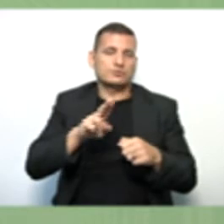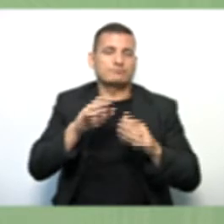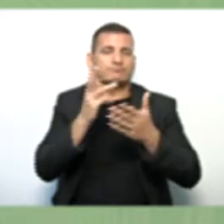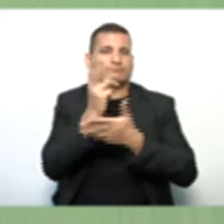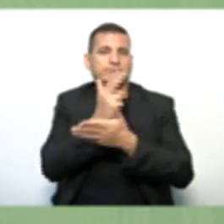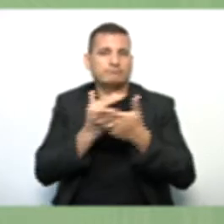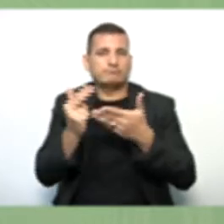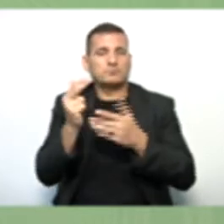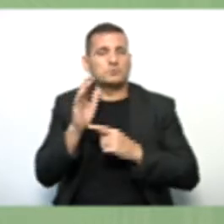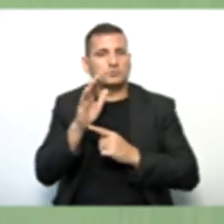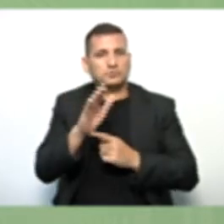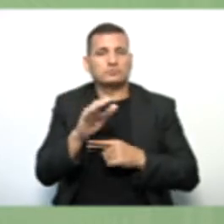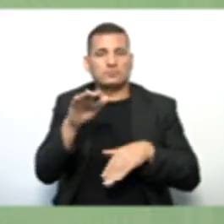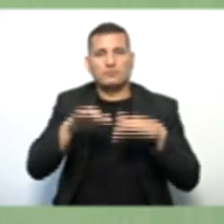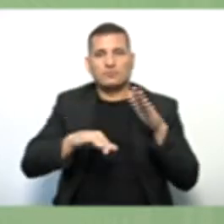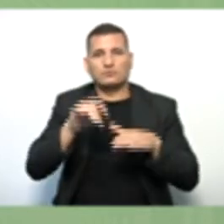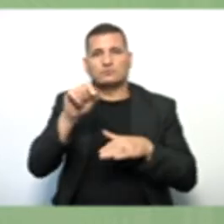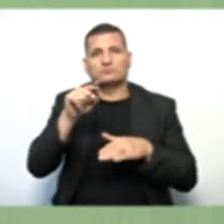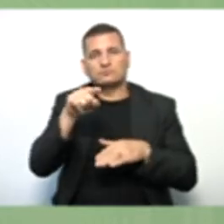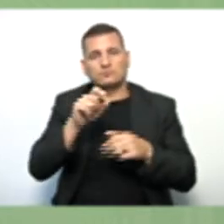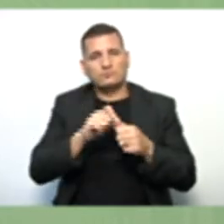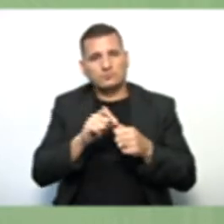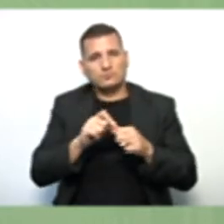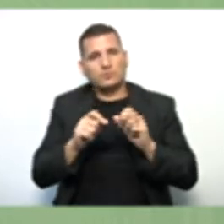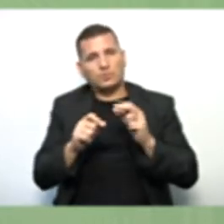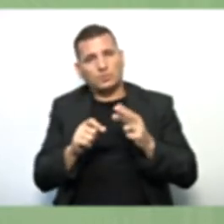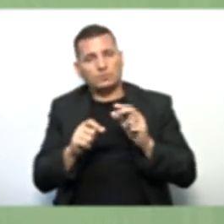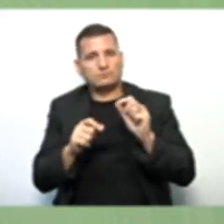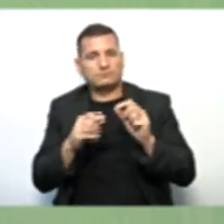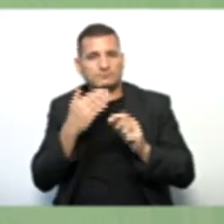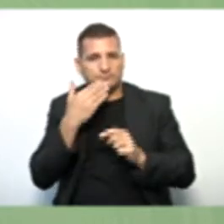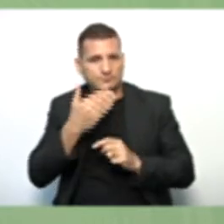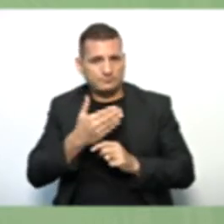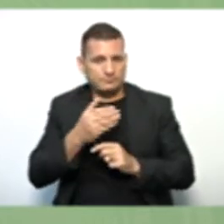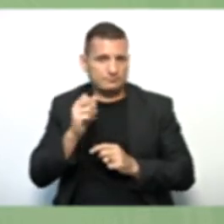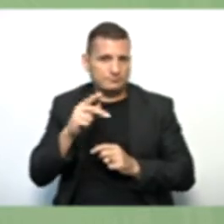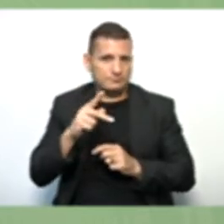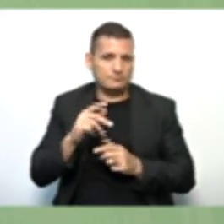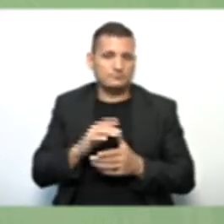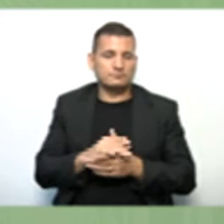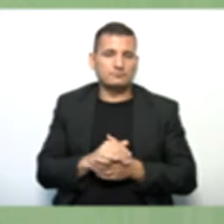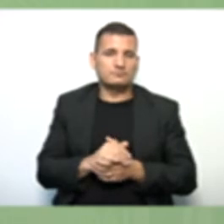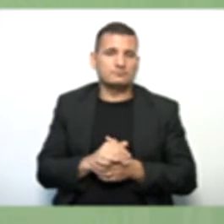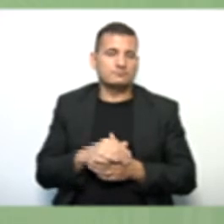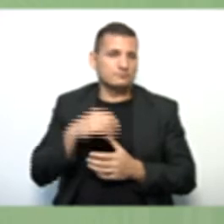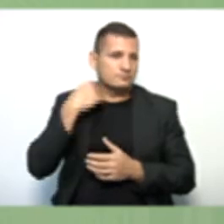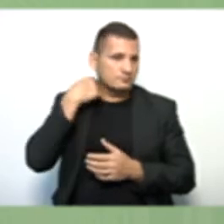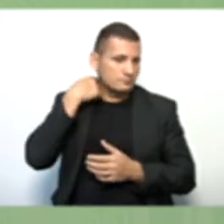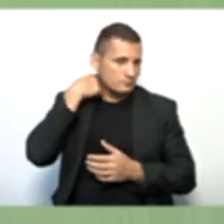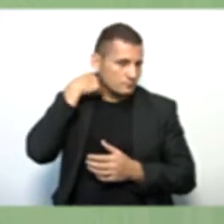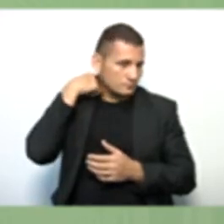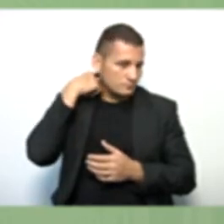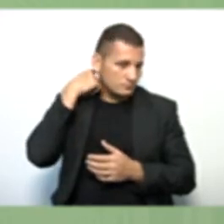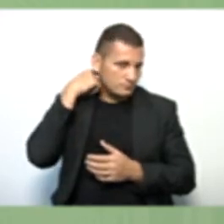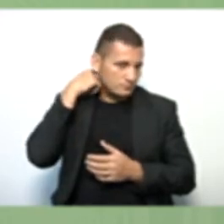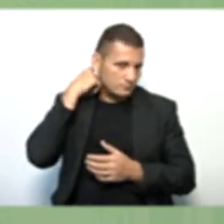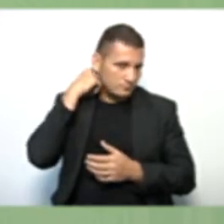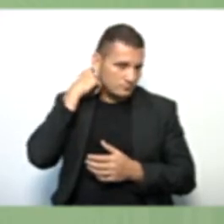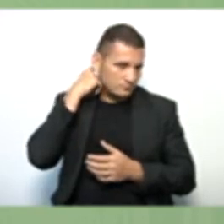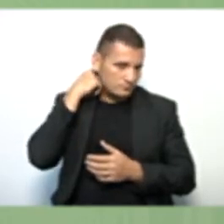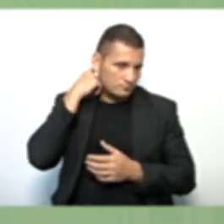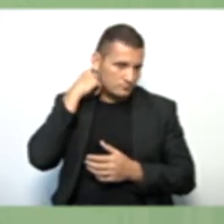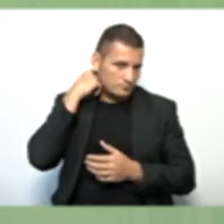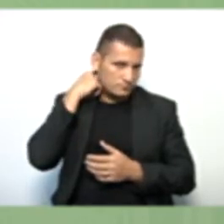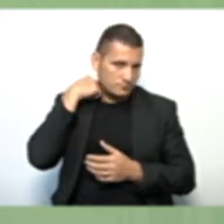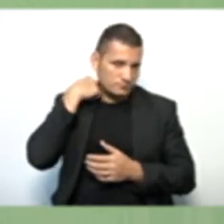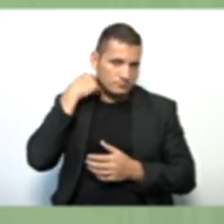bastante, tá? Vai depender do que você está fazendo de verdade, ou do que foi pedido. Tudo bem? Vai depender muito também a questão do sistema,